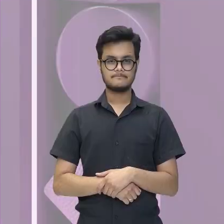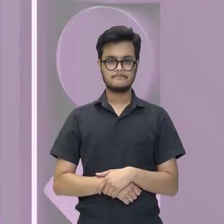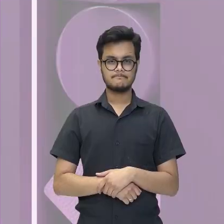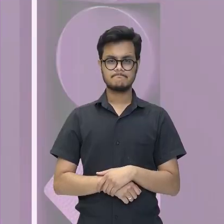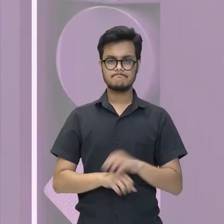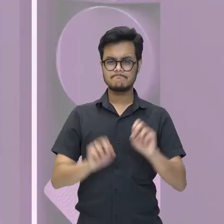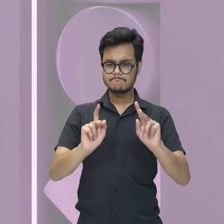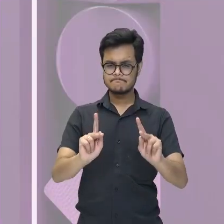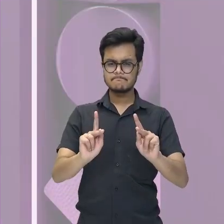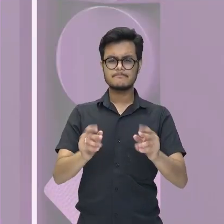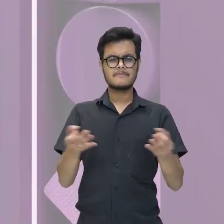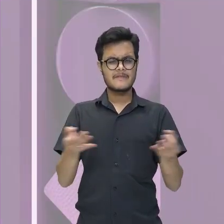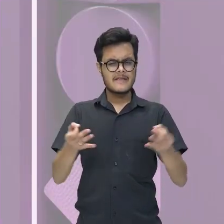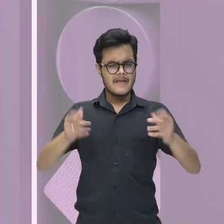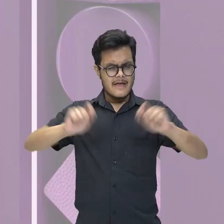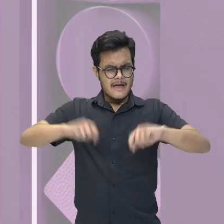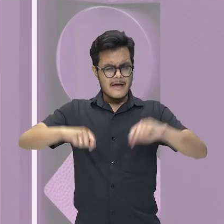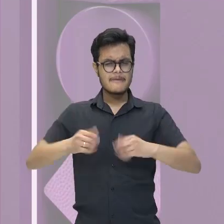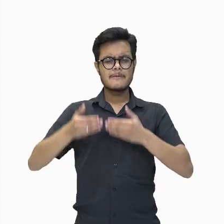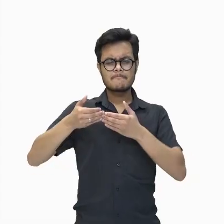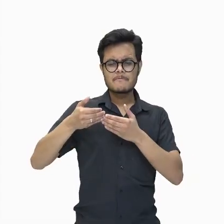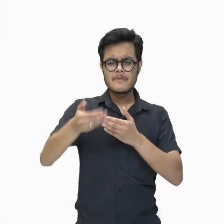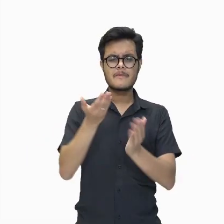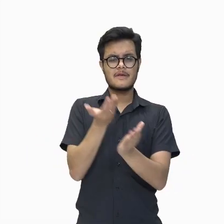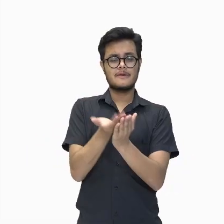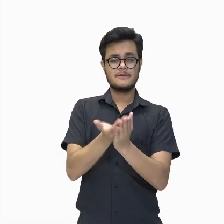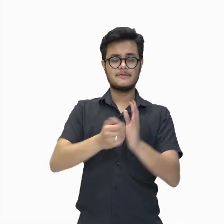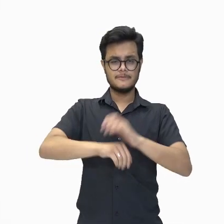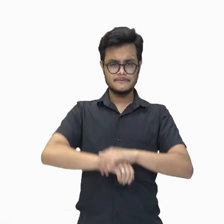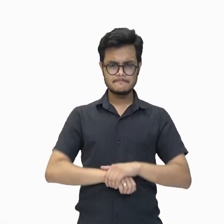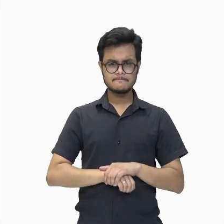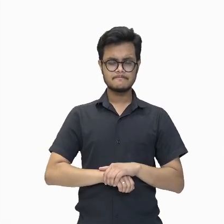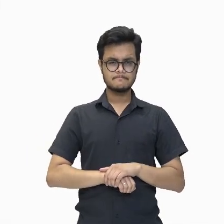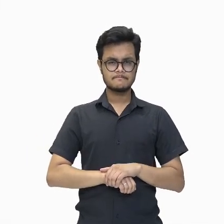Muito bem, todo mundo preparado? Vamos dar início à nossa aula.